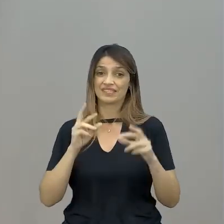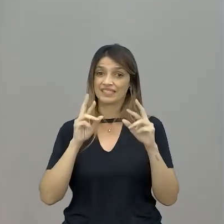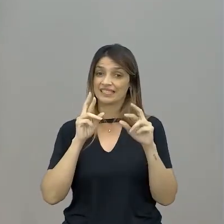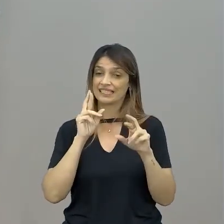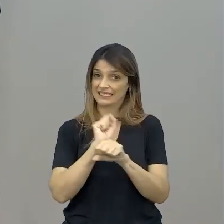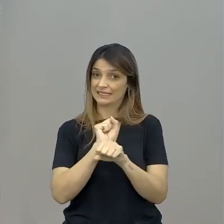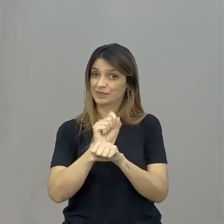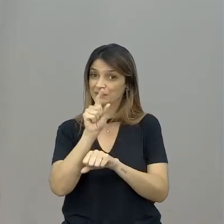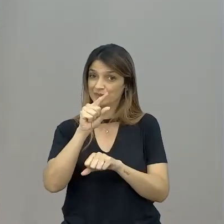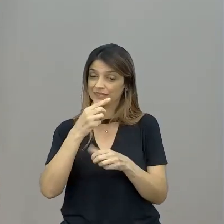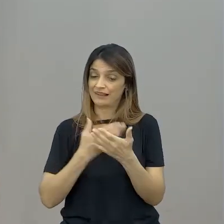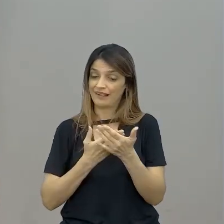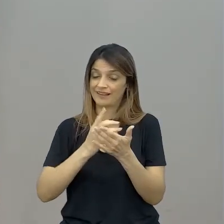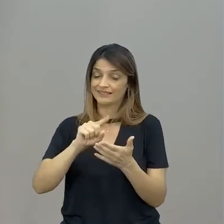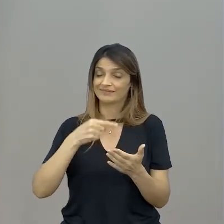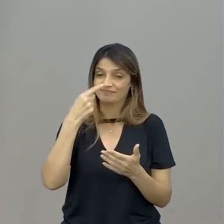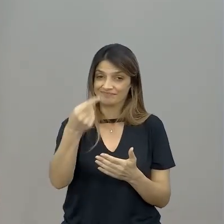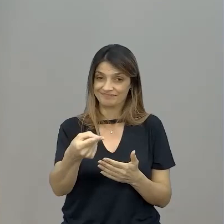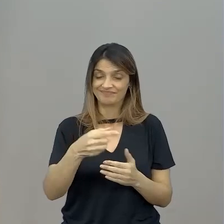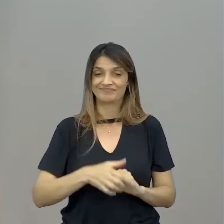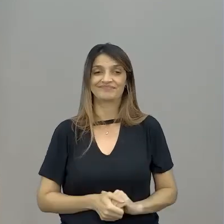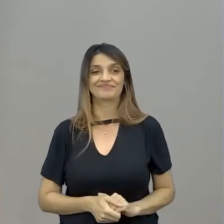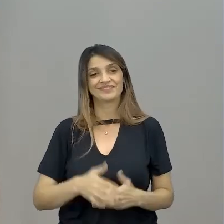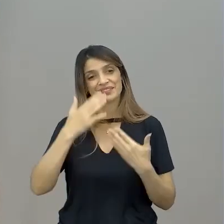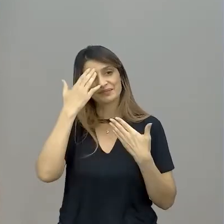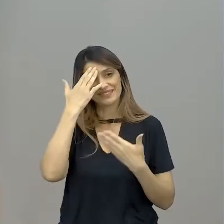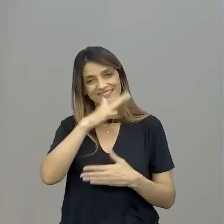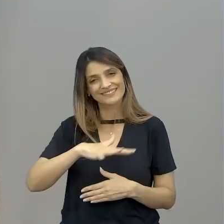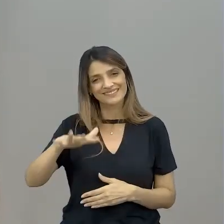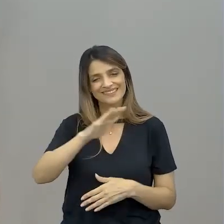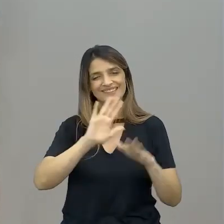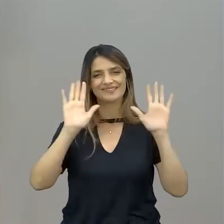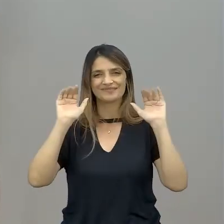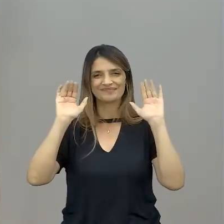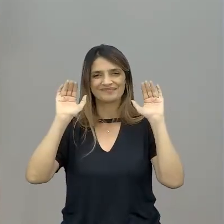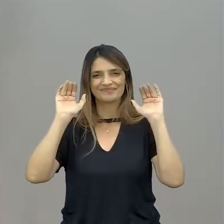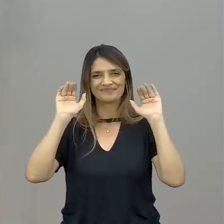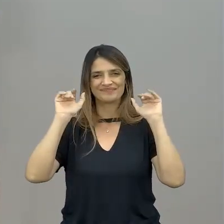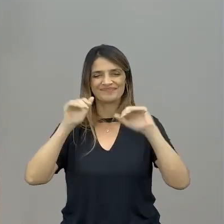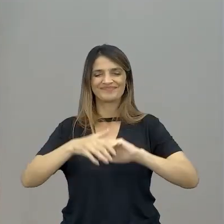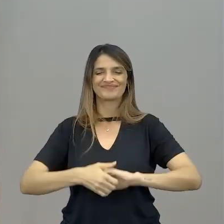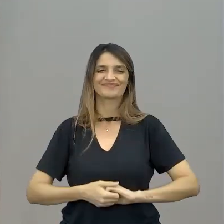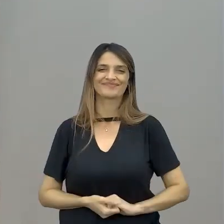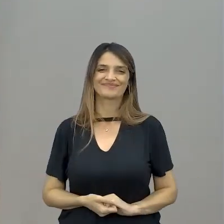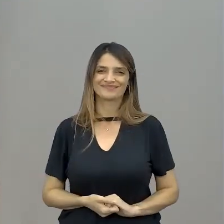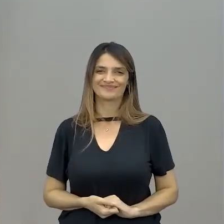vocês então na próxima aula. Muito obrigada a todos e tchau, tchau. Tchau, tchau.